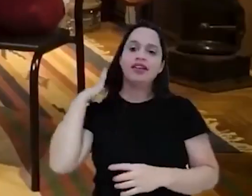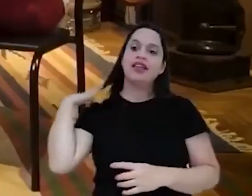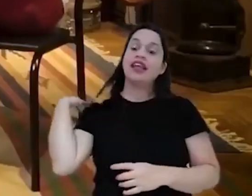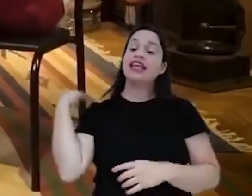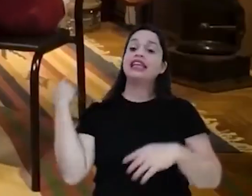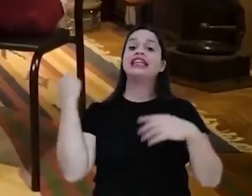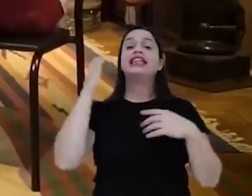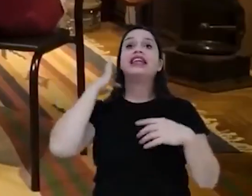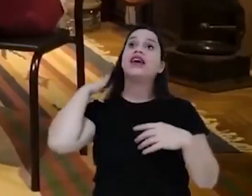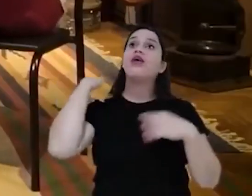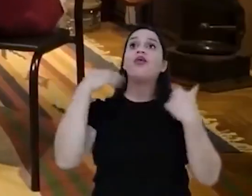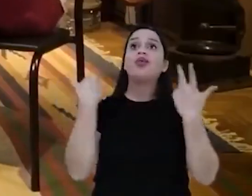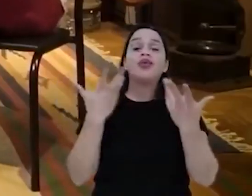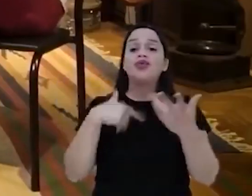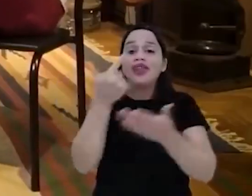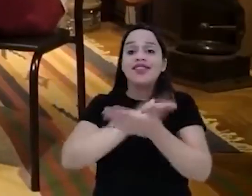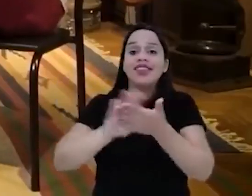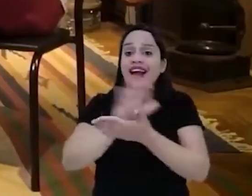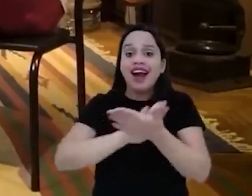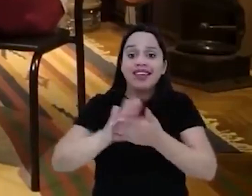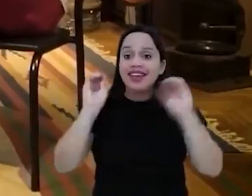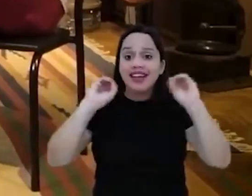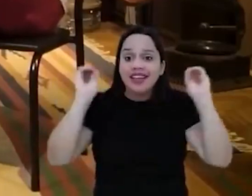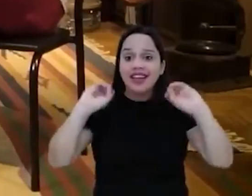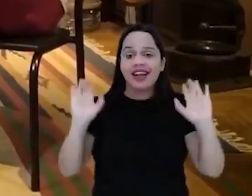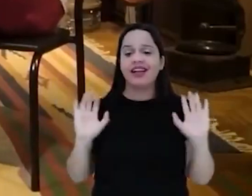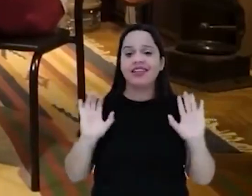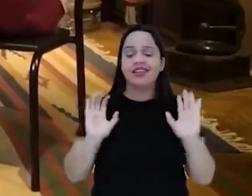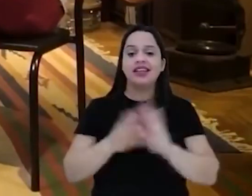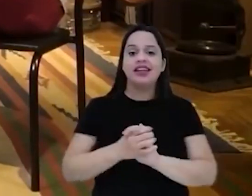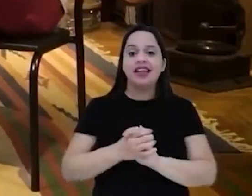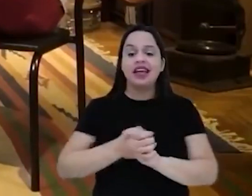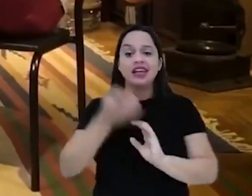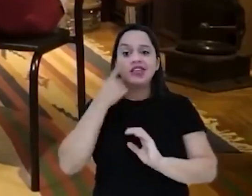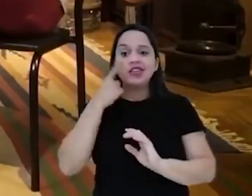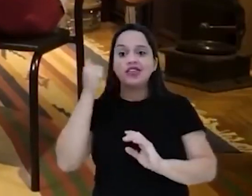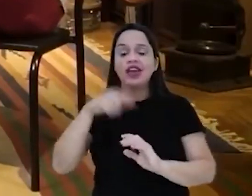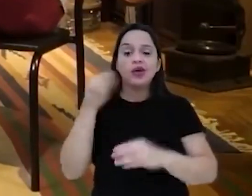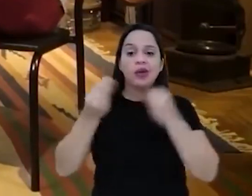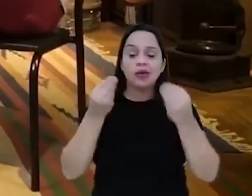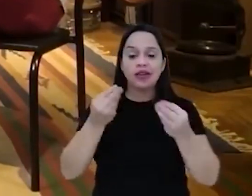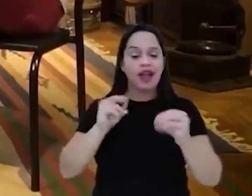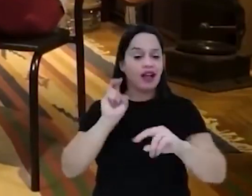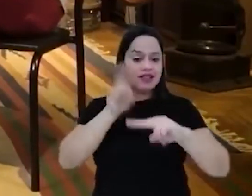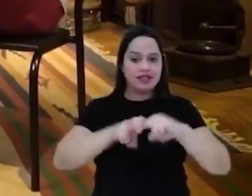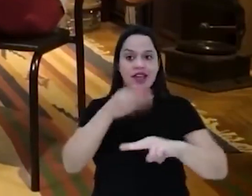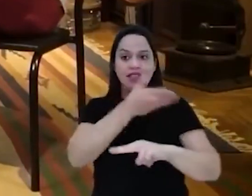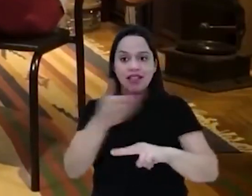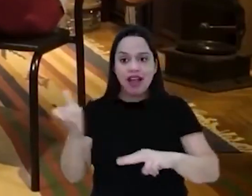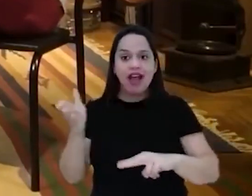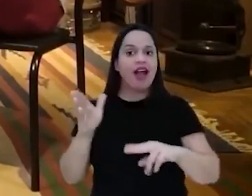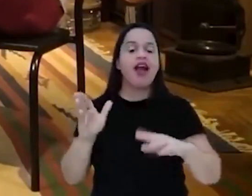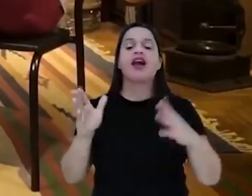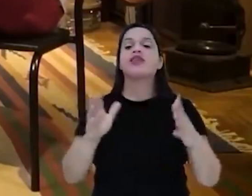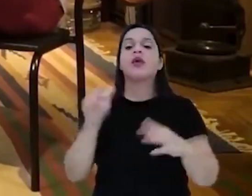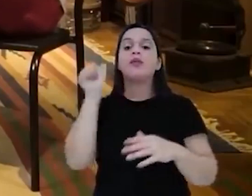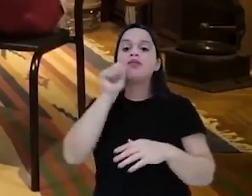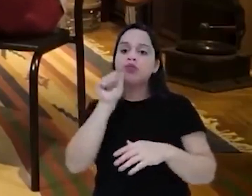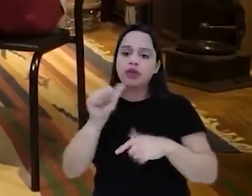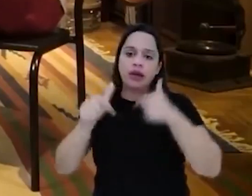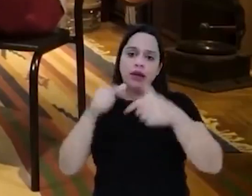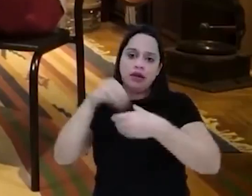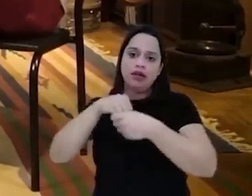né teve uma hora não teve não teve nada disso nada nada nada nada coisa cara Oi e aí você lembra de você tá ali sentado tal era